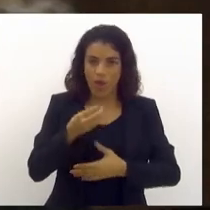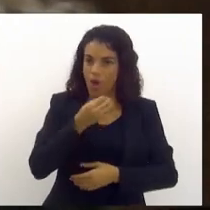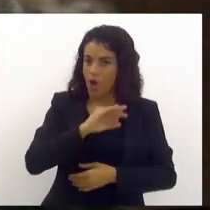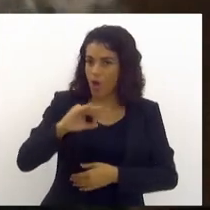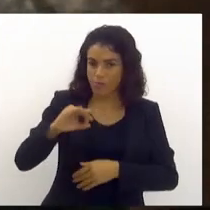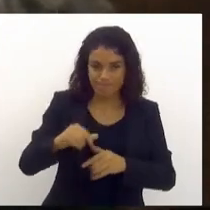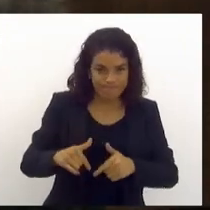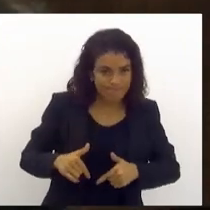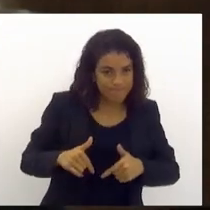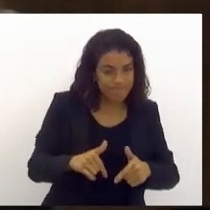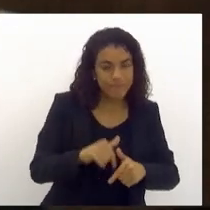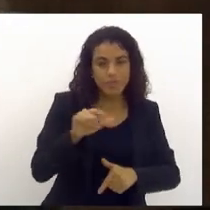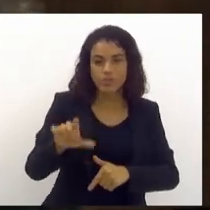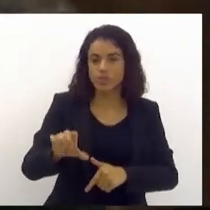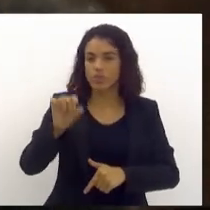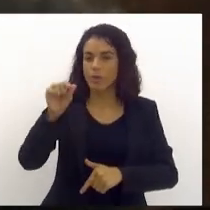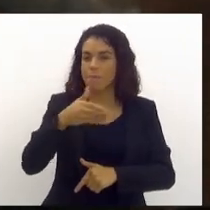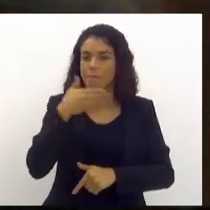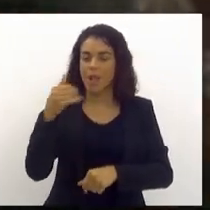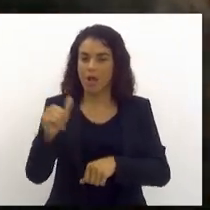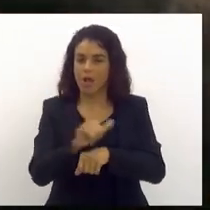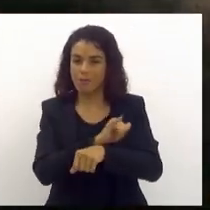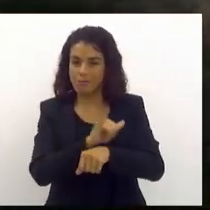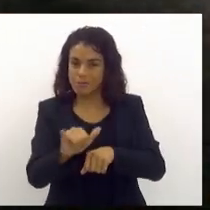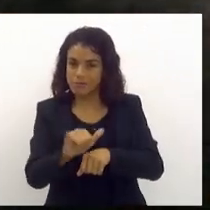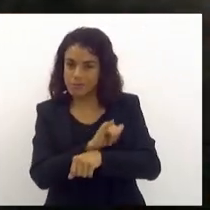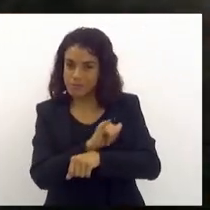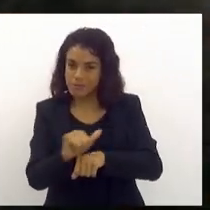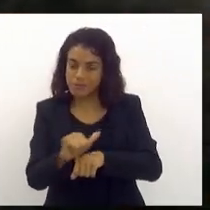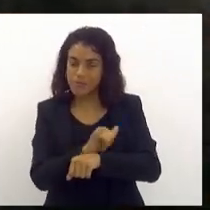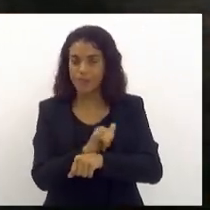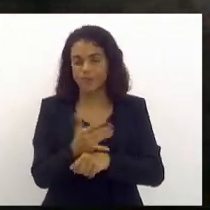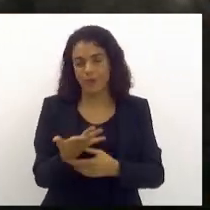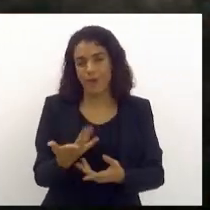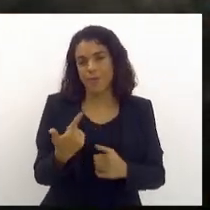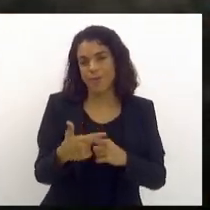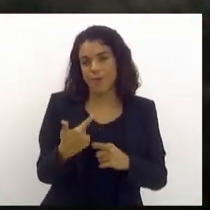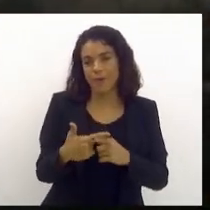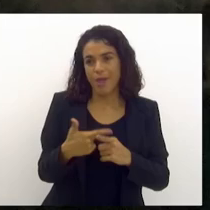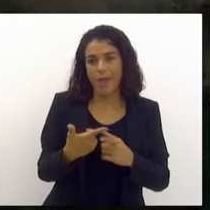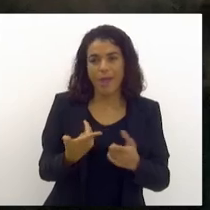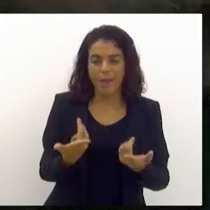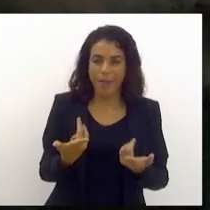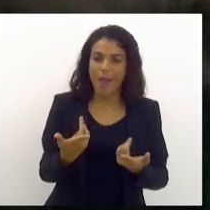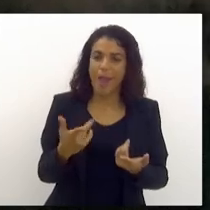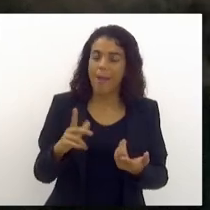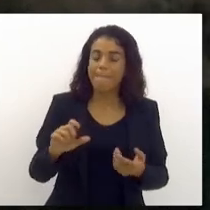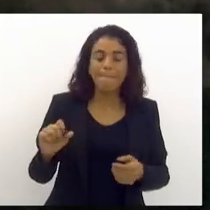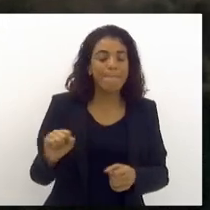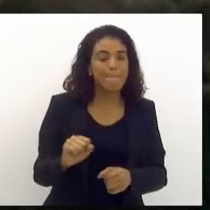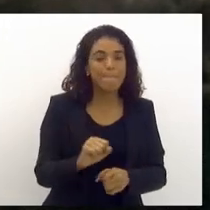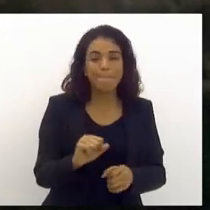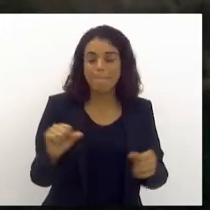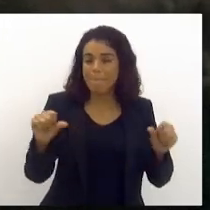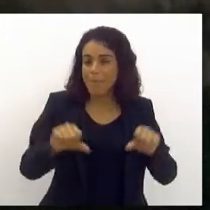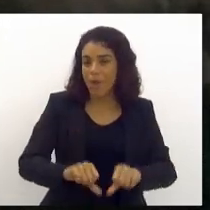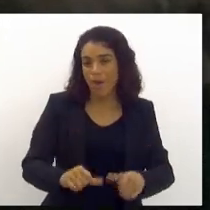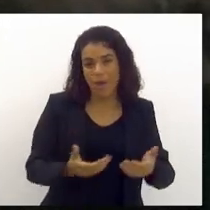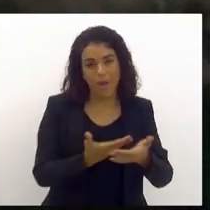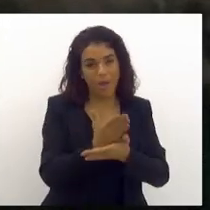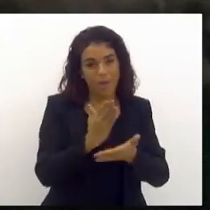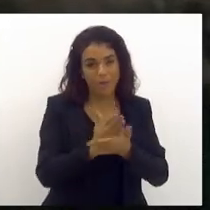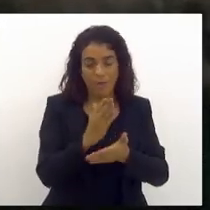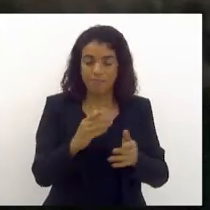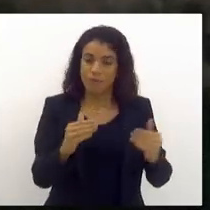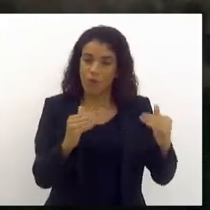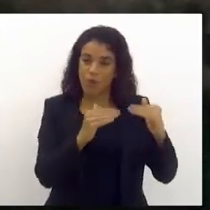alguma, optaram pelo melhor caminho. Era uma atrocidade a gente aprovar do jeito que estava. Corroborando com as palavras da Renata